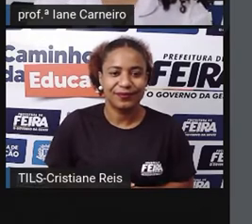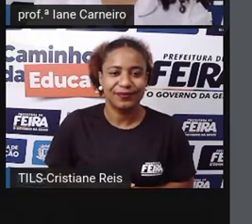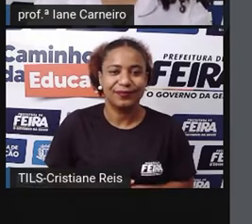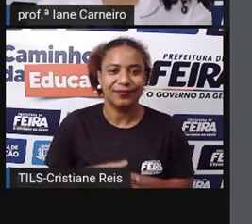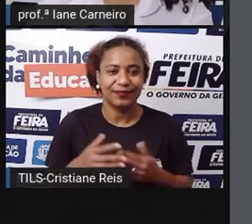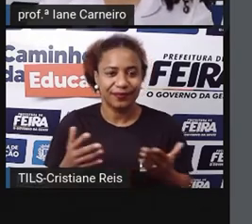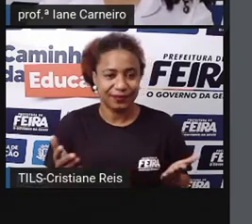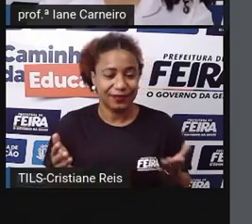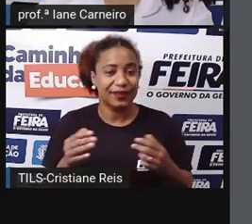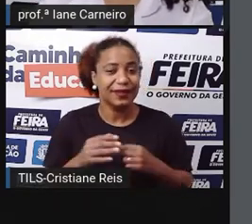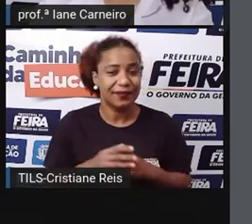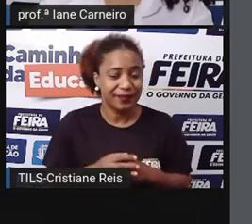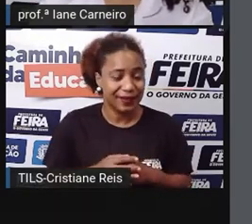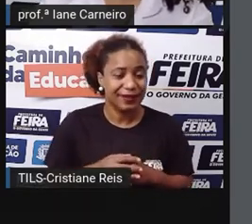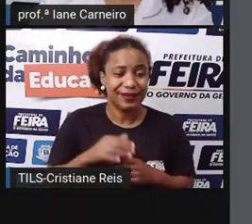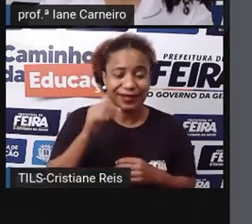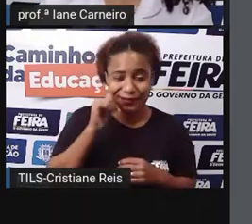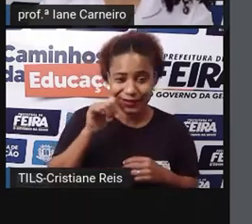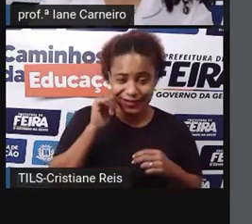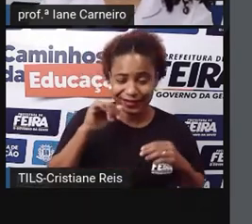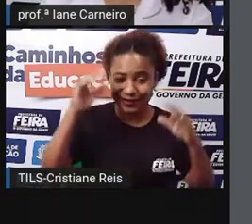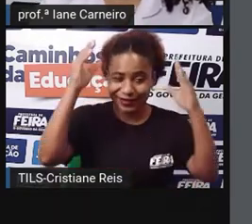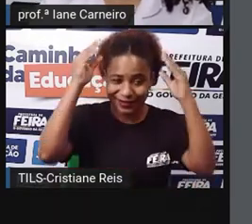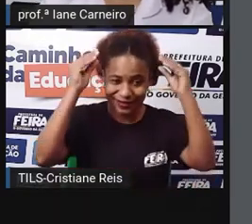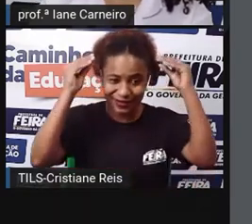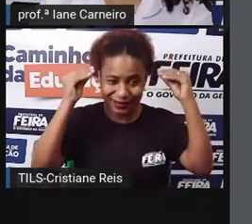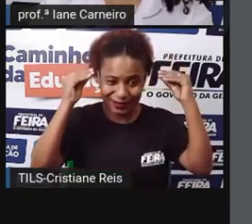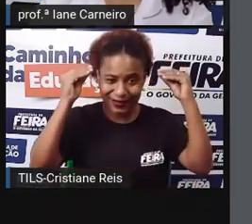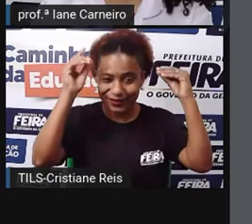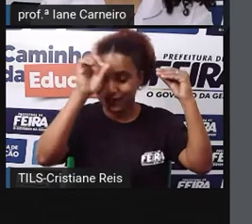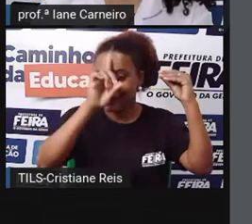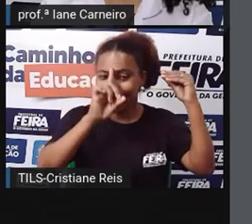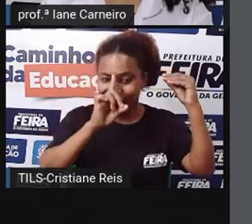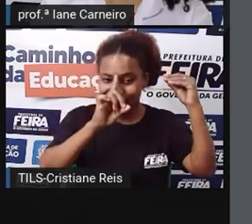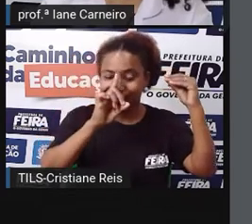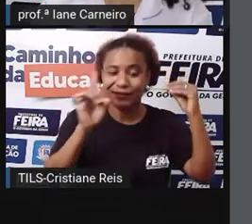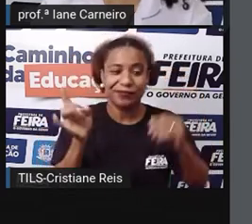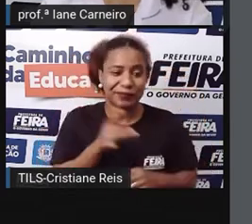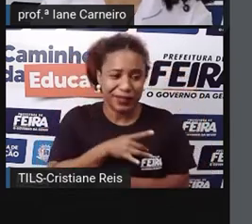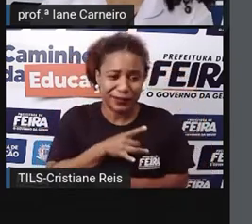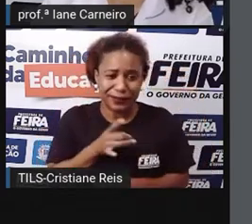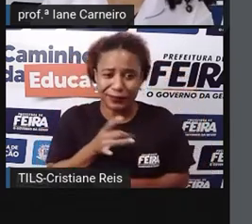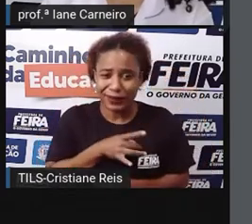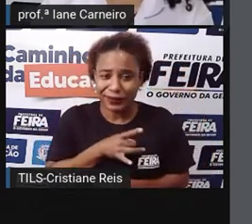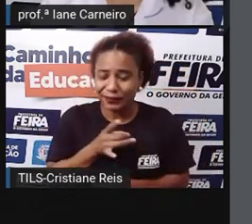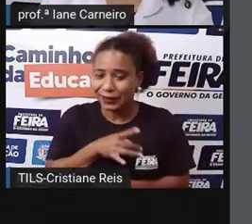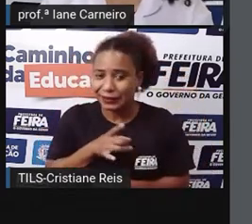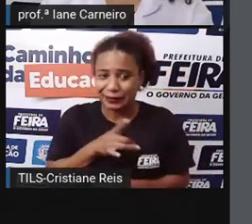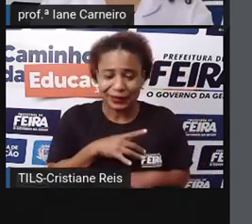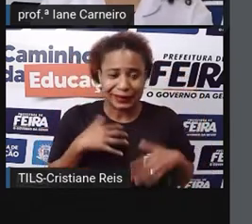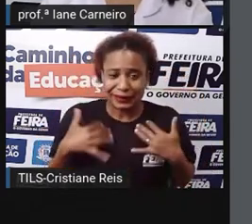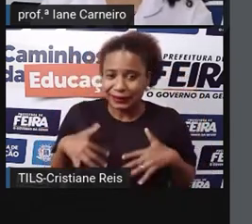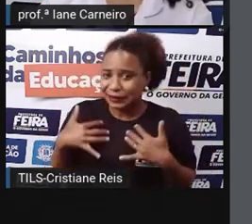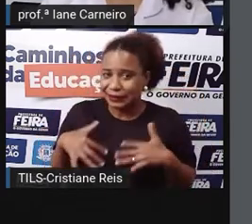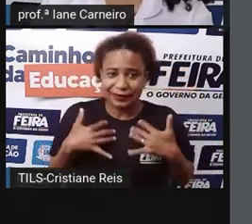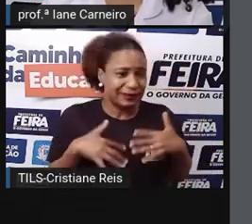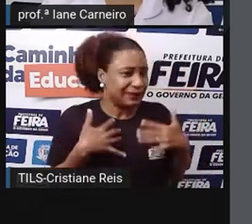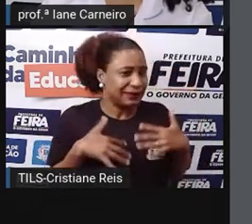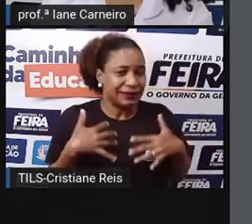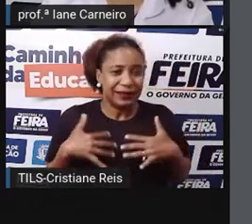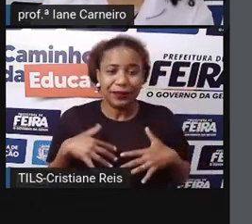Mesmo assim, a Chapeuzinho tinha cada vez mais medo, do medo, do medo, do medo. De um dia